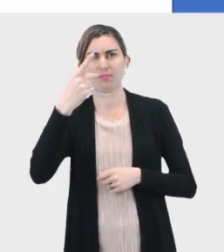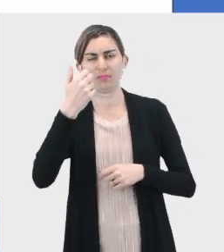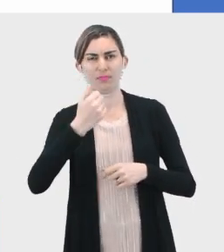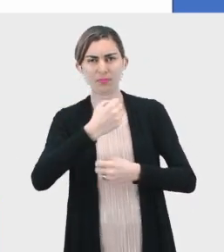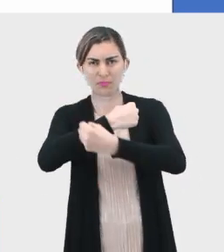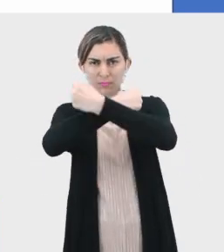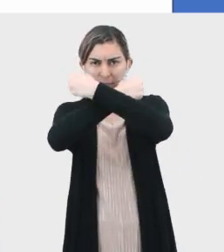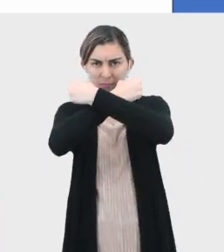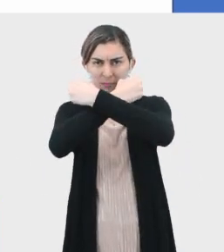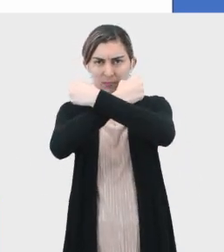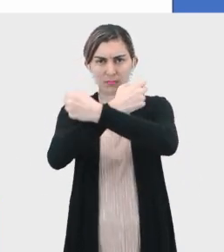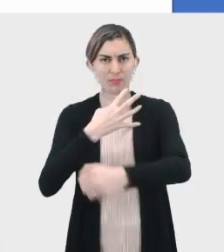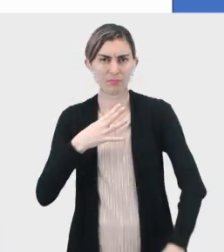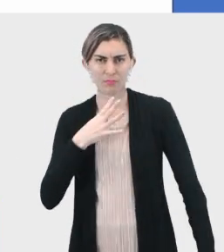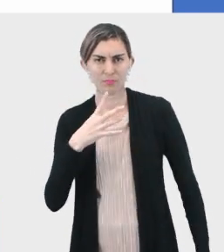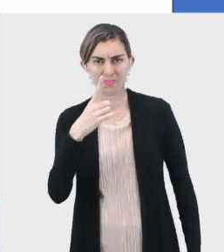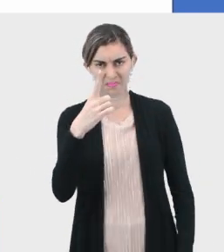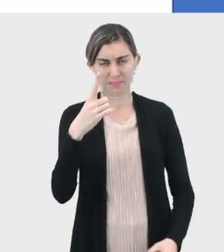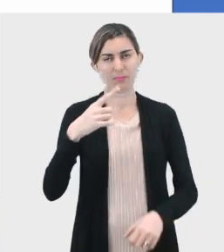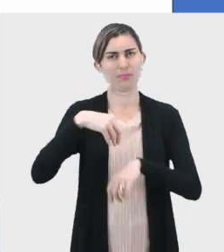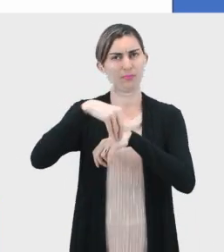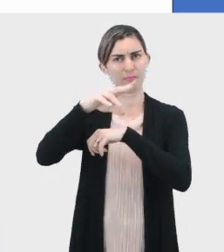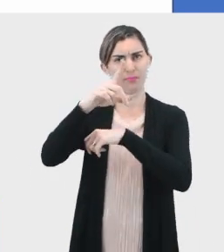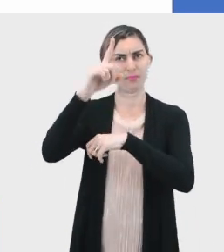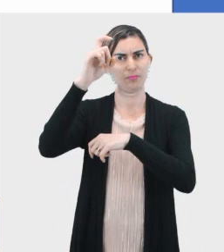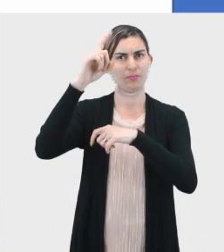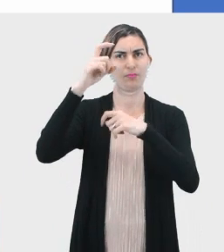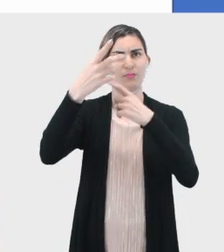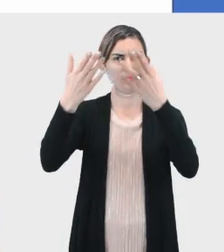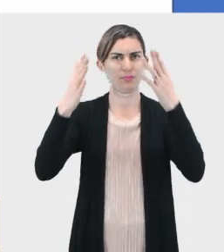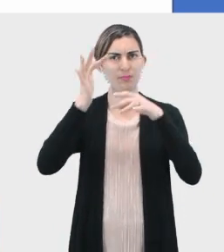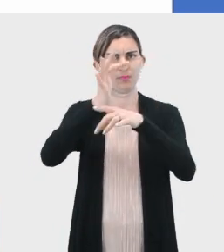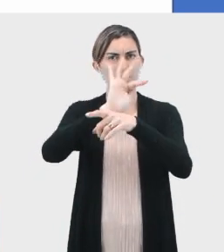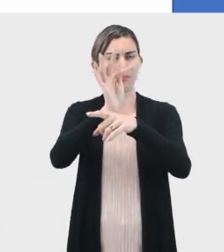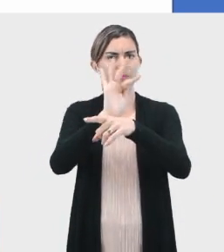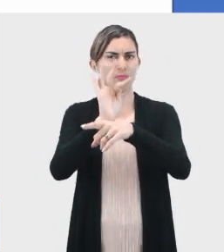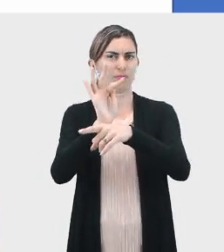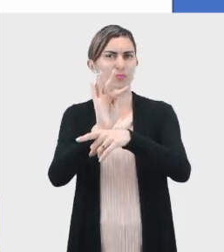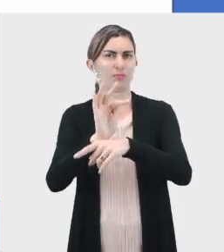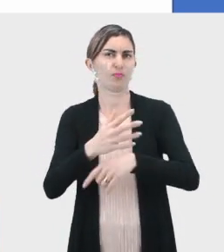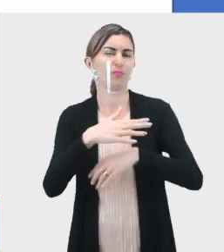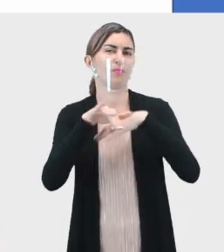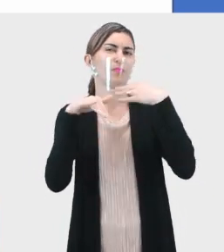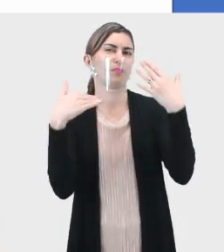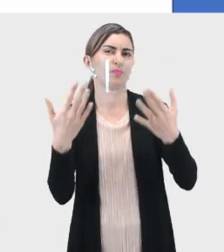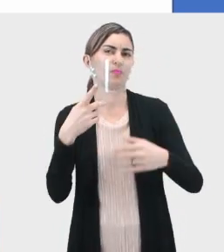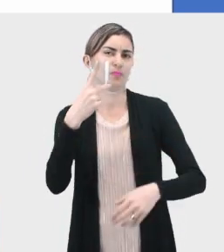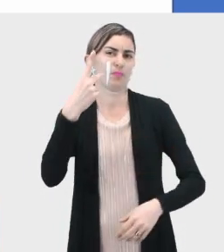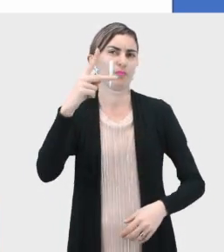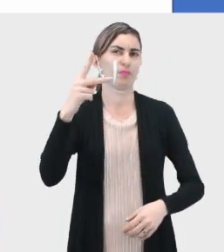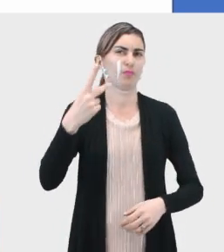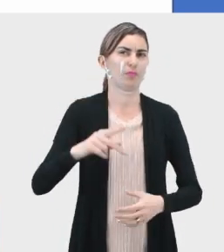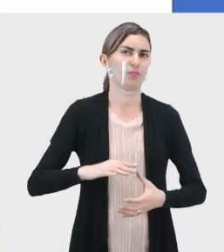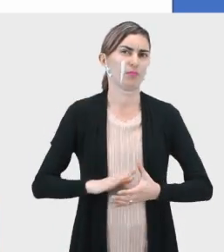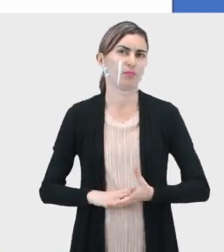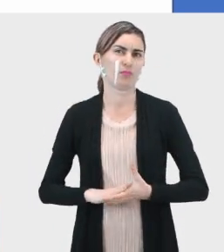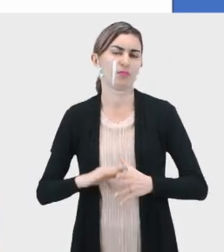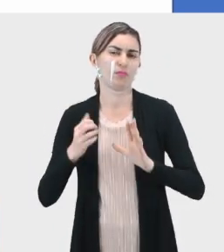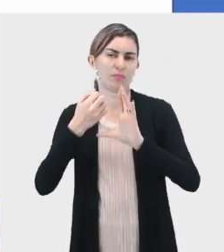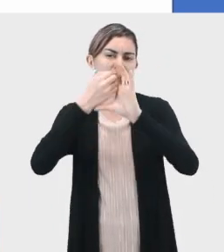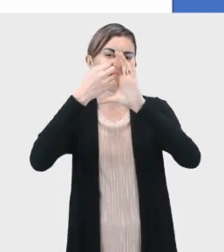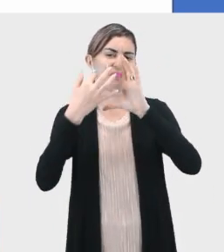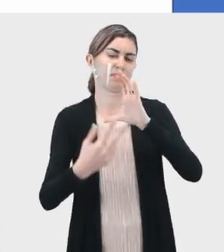Maravilha? Tem aí essas imagens que eu trago, a imagem do filme. Quais seriam para